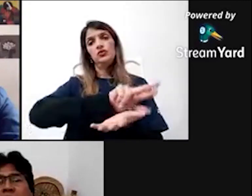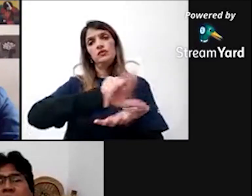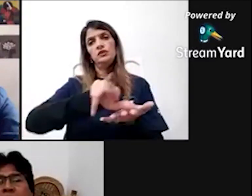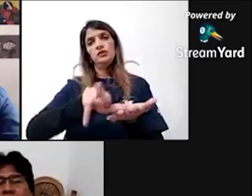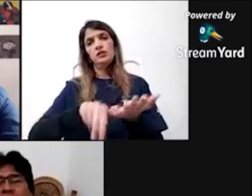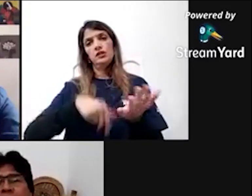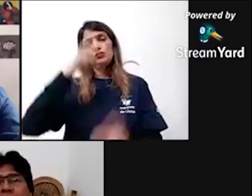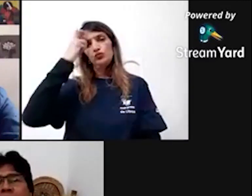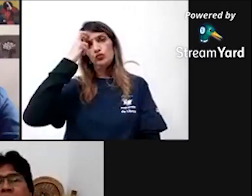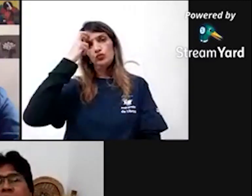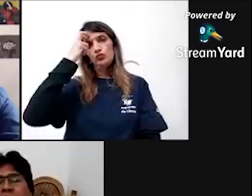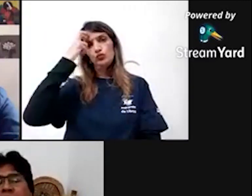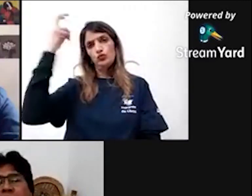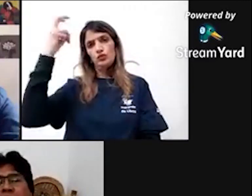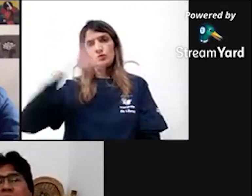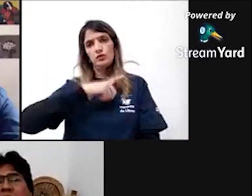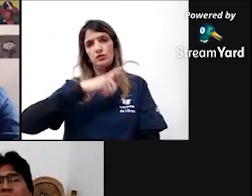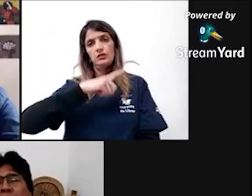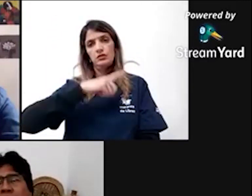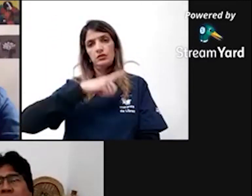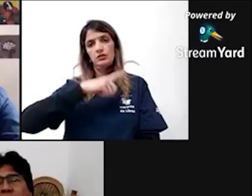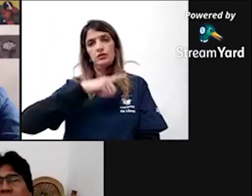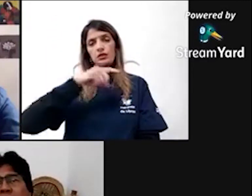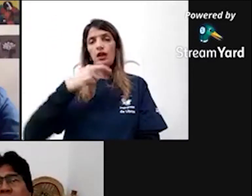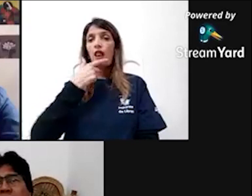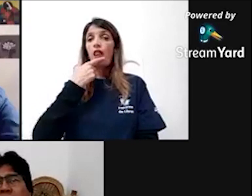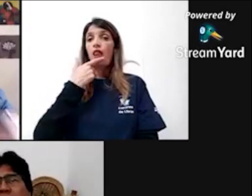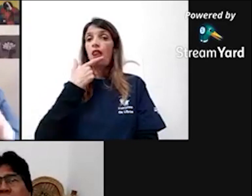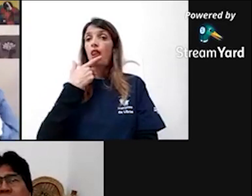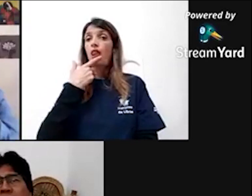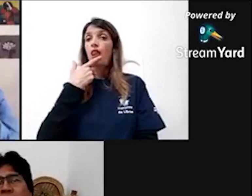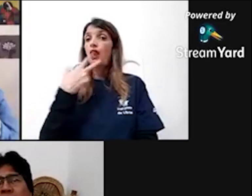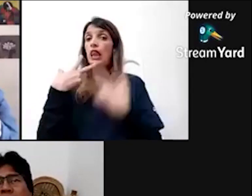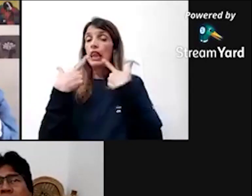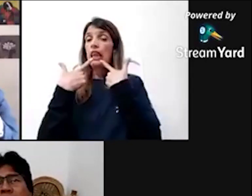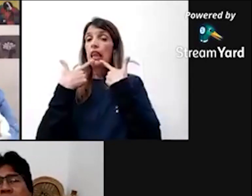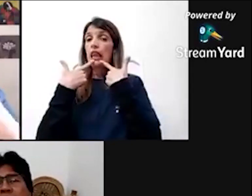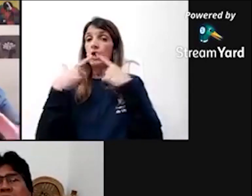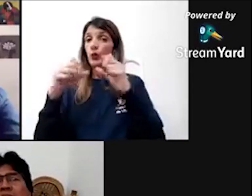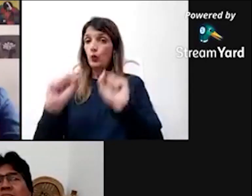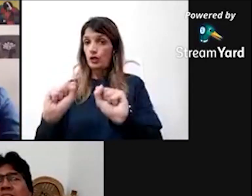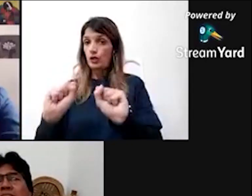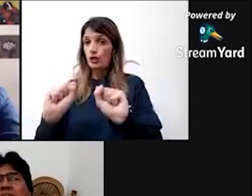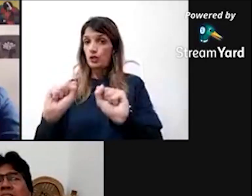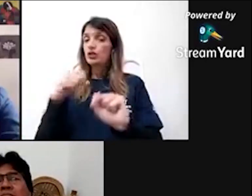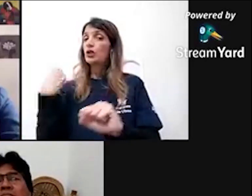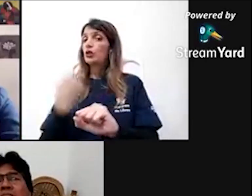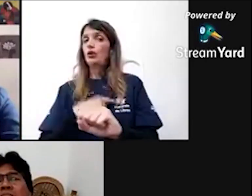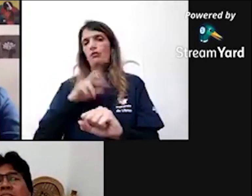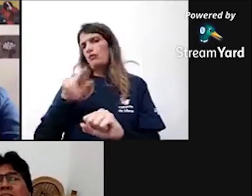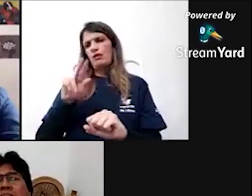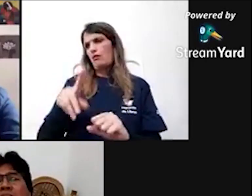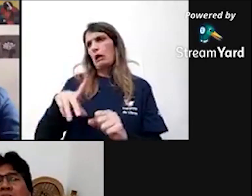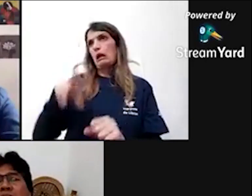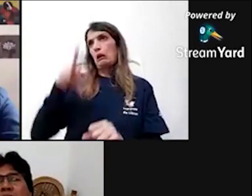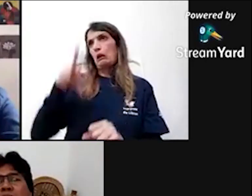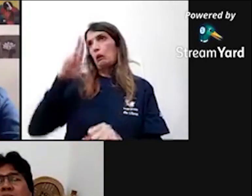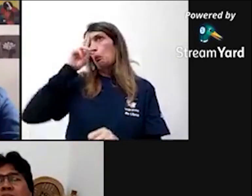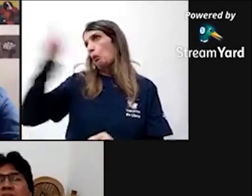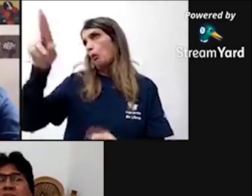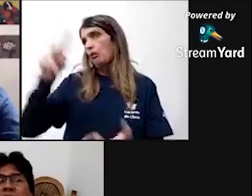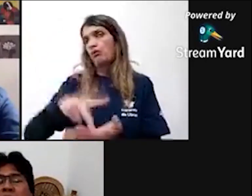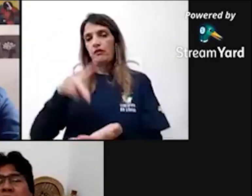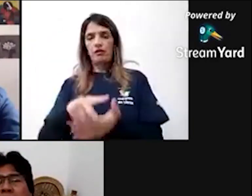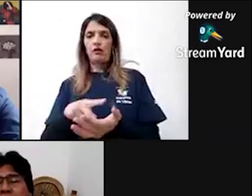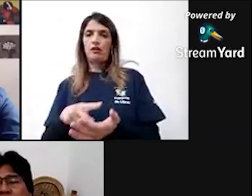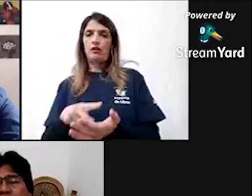nós temos, diversidade cultural e linguística, mas que não são também os donos da verdade, obviamente, né? Mas